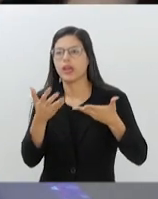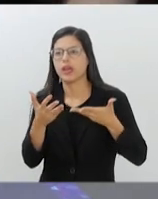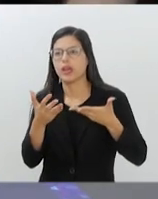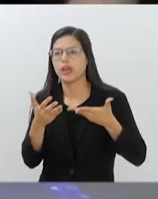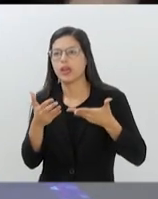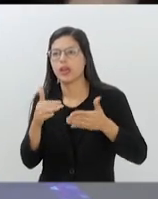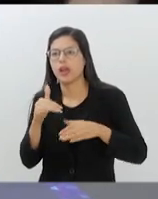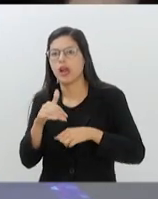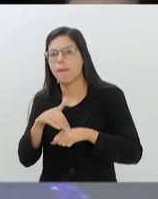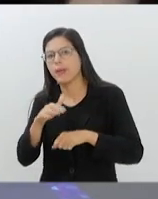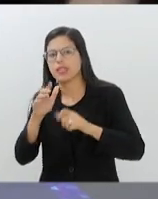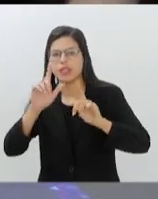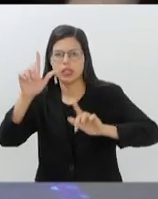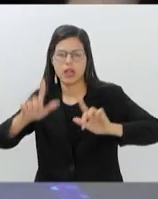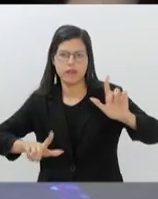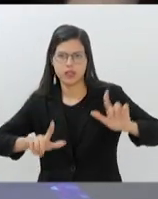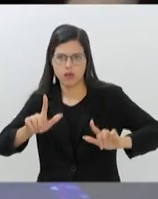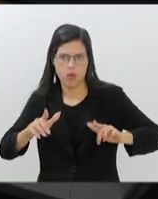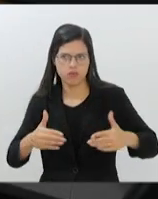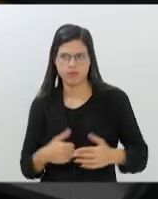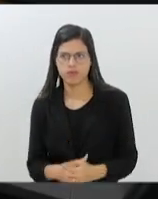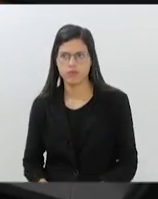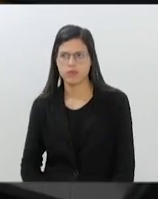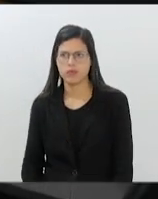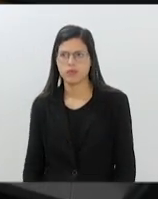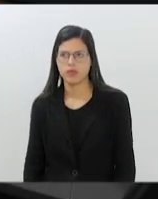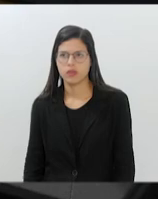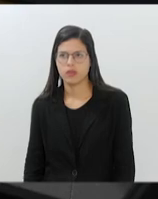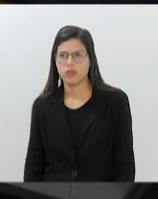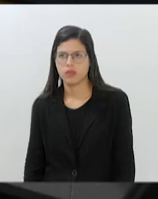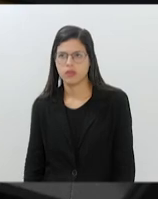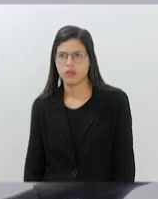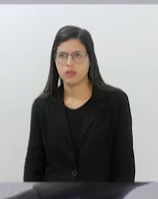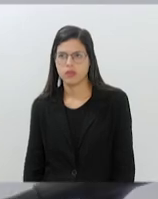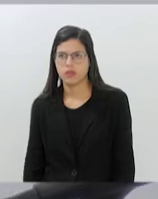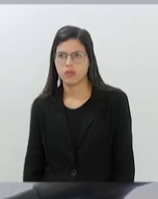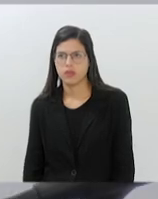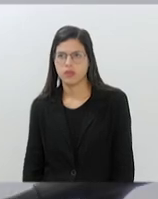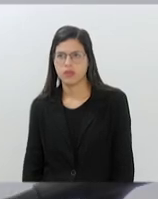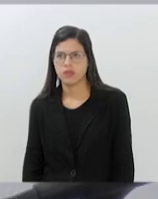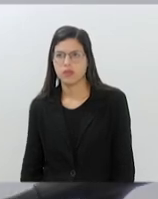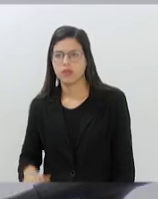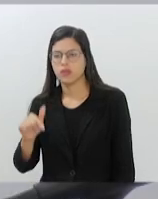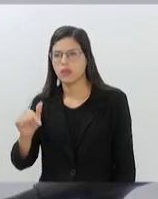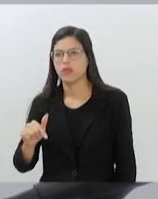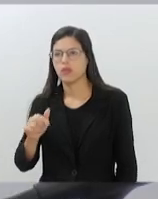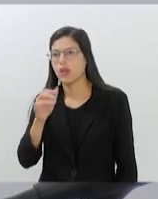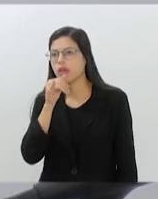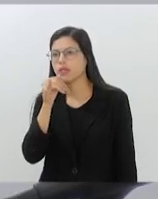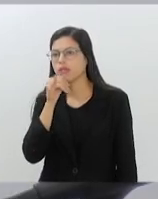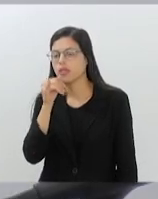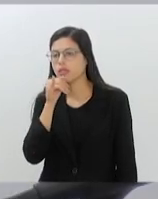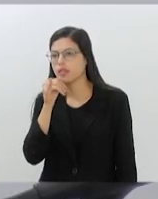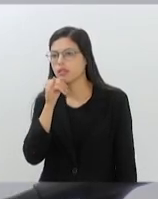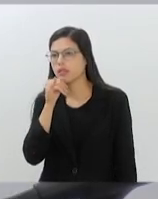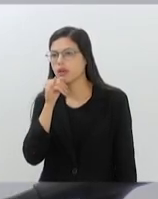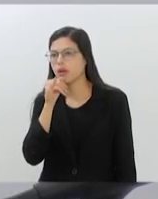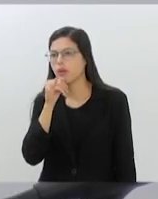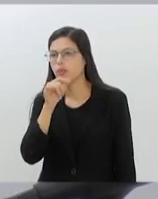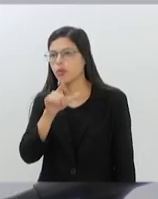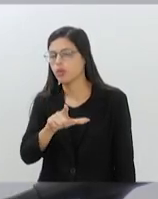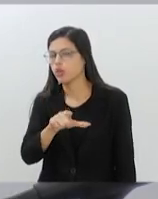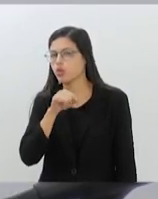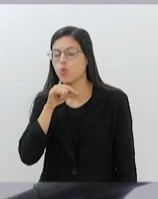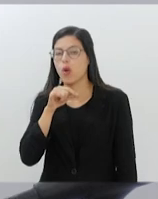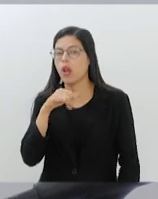presente em televisão já entendi especificar qual vai ser o canal de televisão é o senhor que determina e o senhor já disse